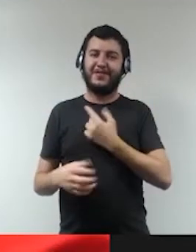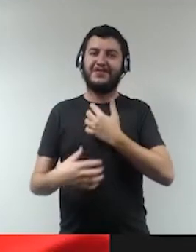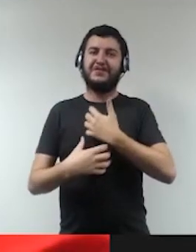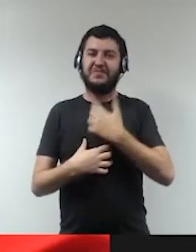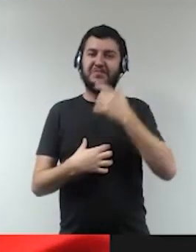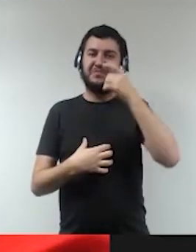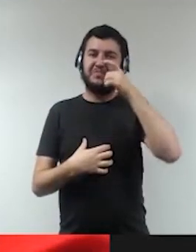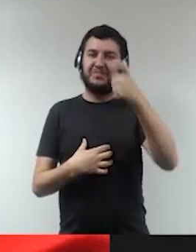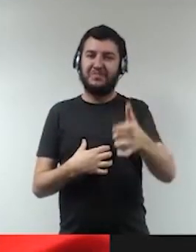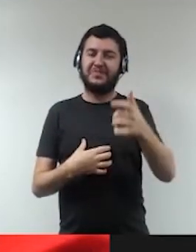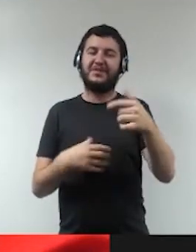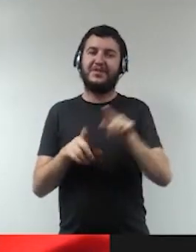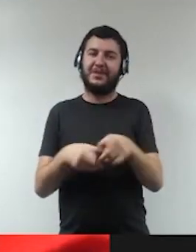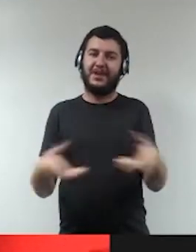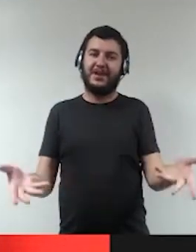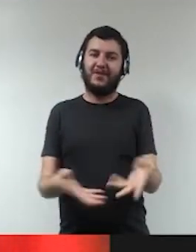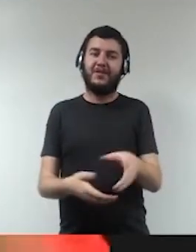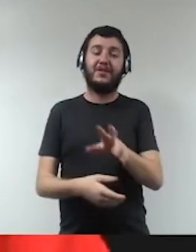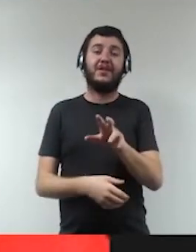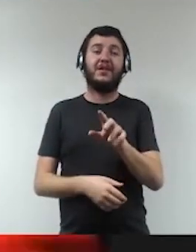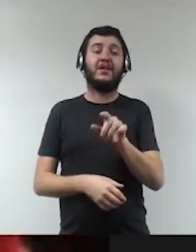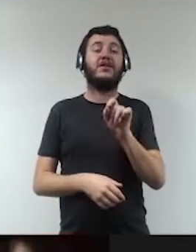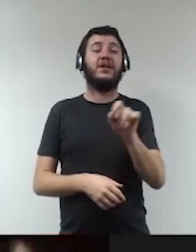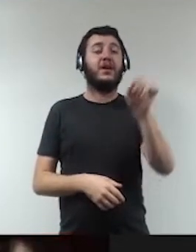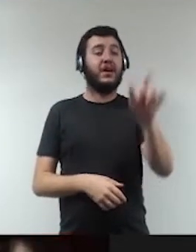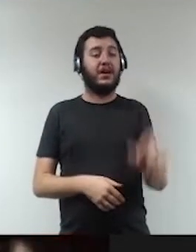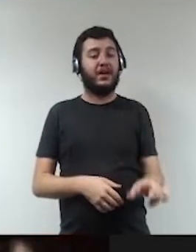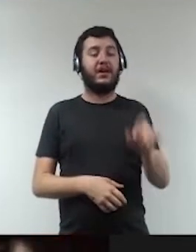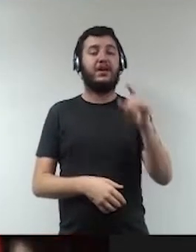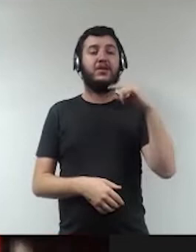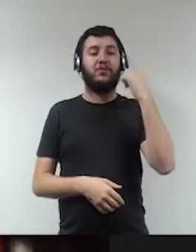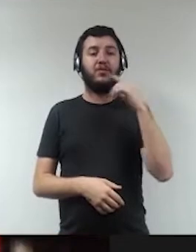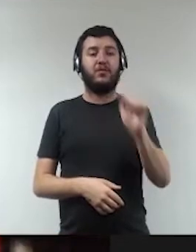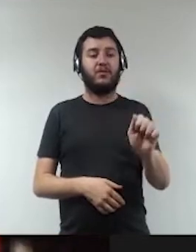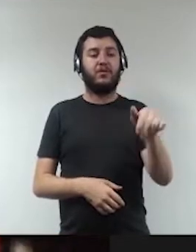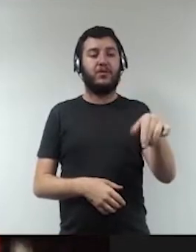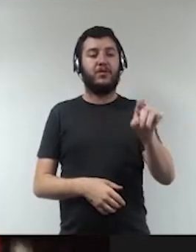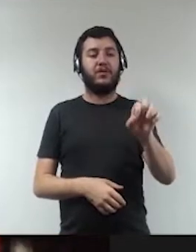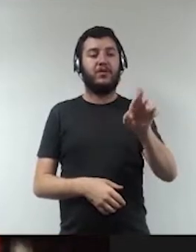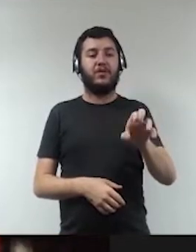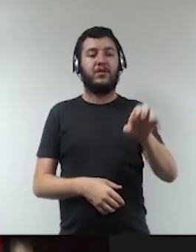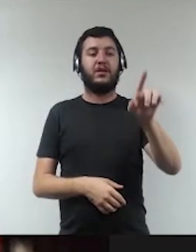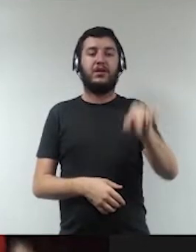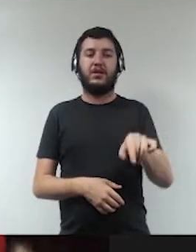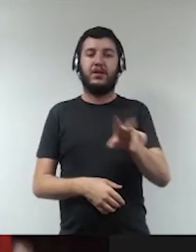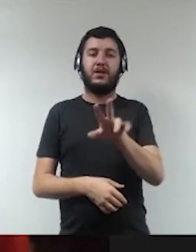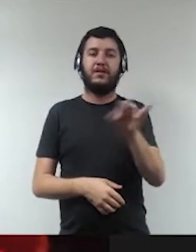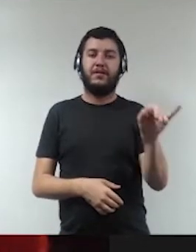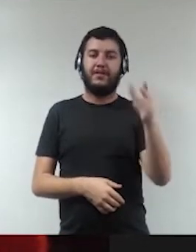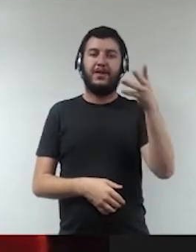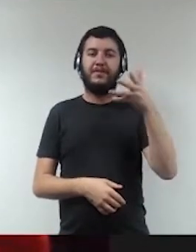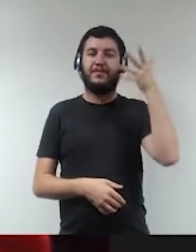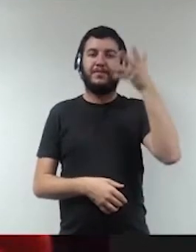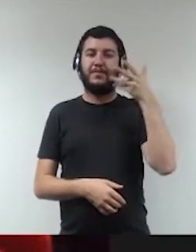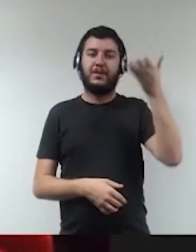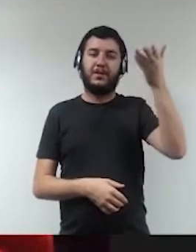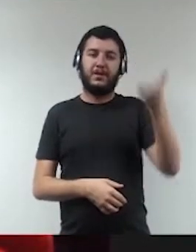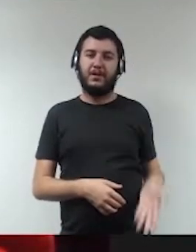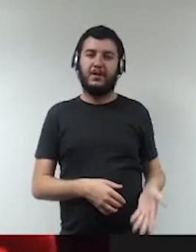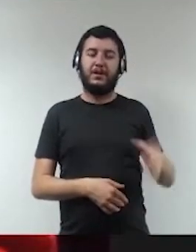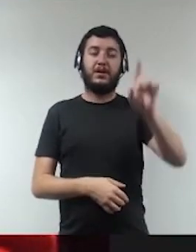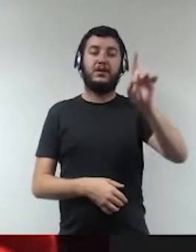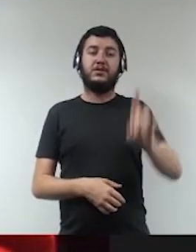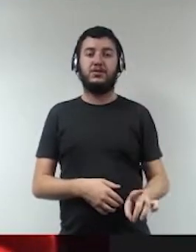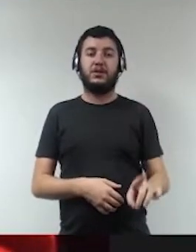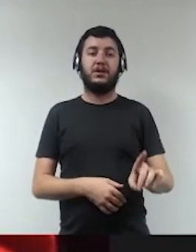brasileiras, passemos a escutar agora o doutor André Lemos Jorge. Doutor André, ele é diretor